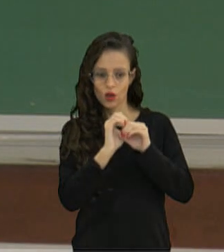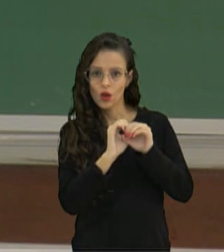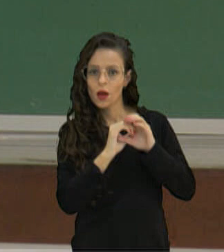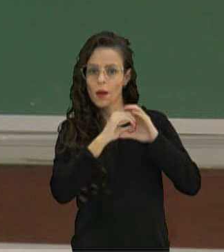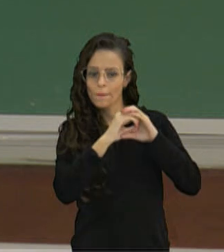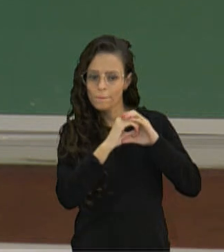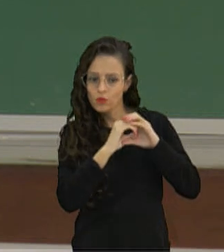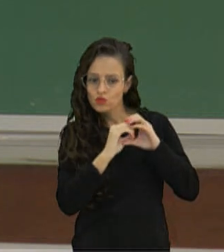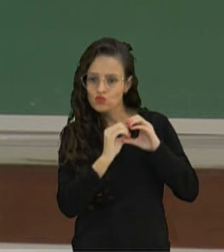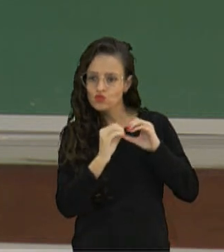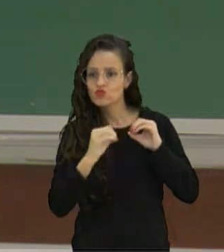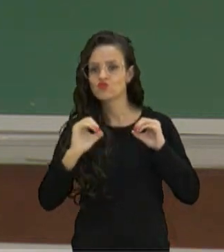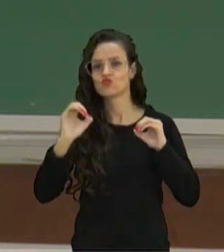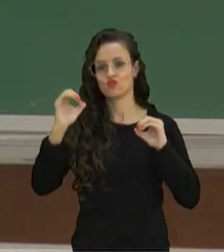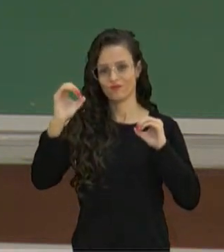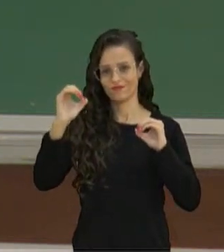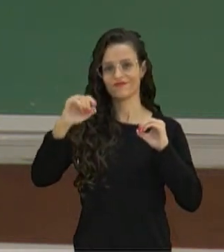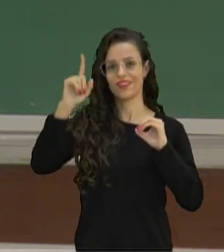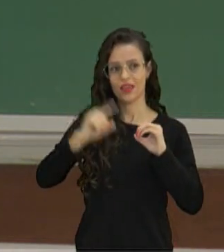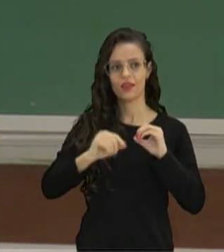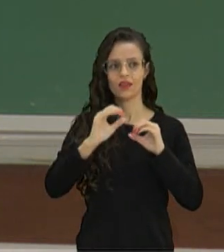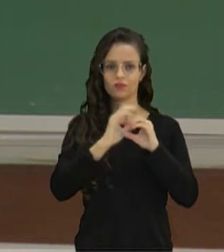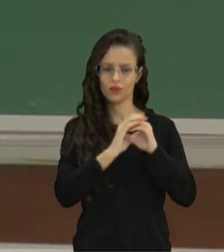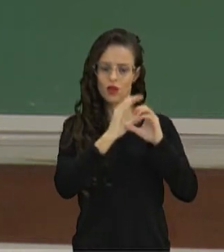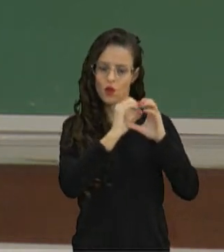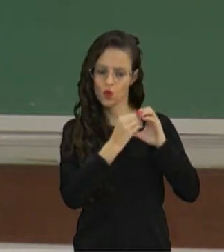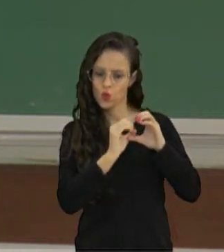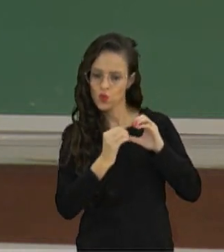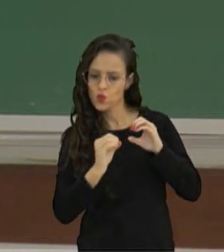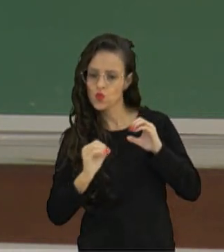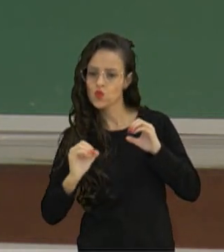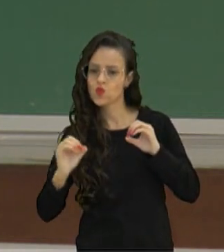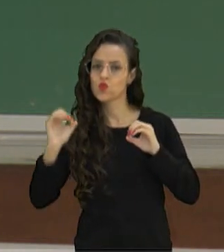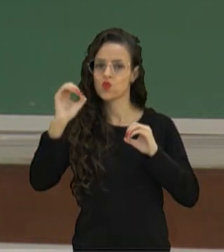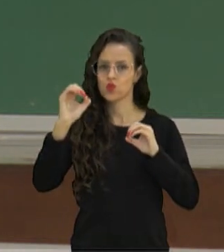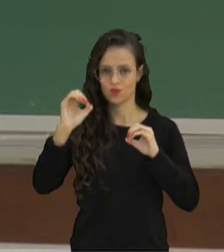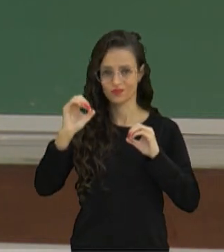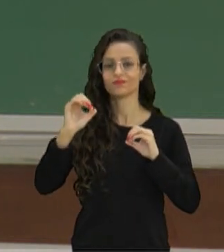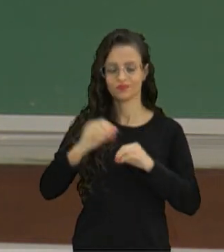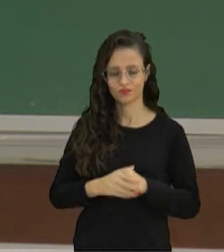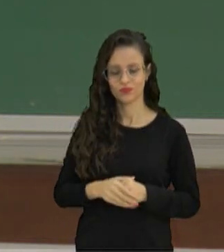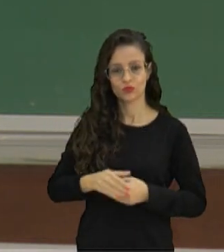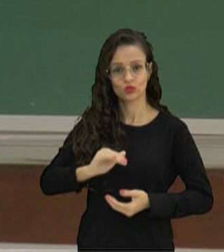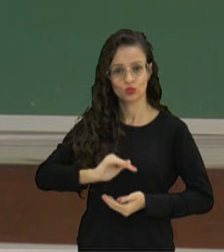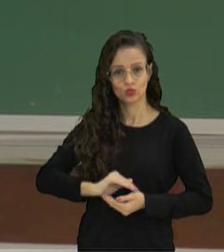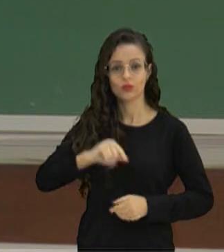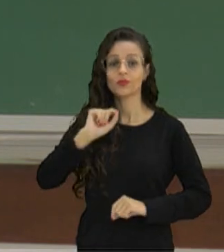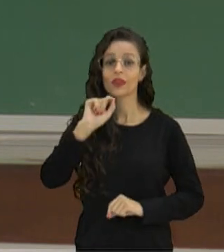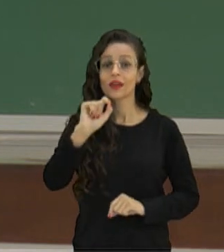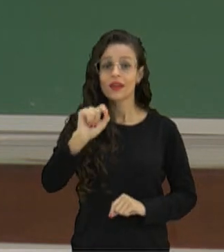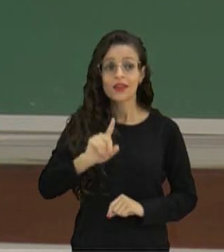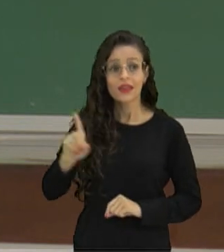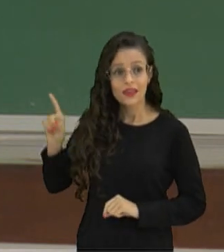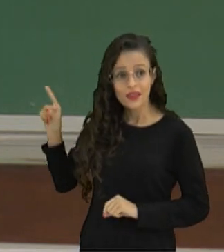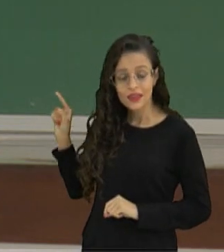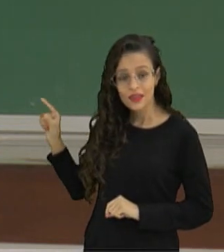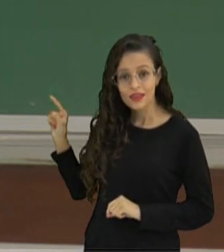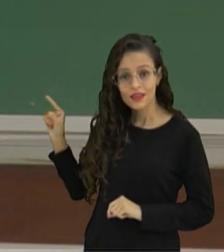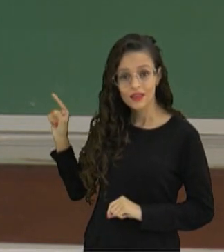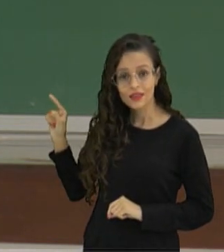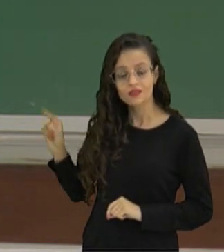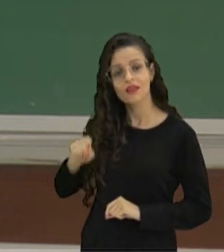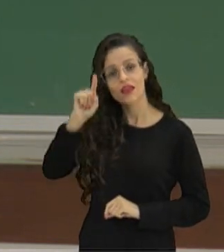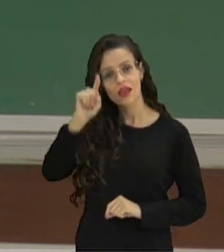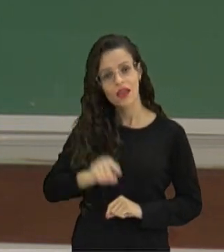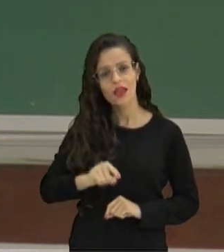rompendo o folículo e saindo. Ele sai daqui e vai ganhar lá o centro do útero. É interessante porque esta célula aqui é